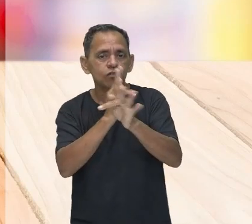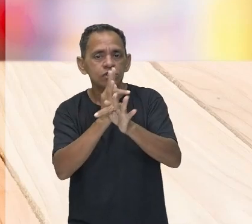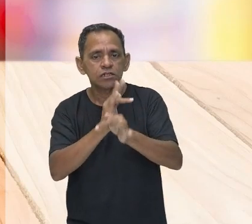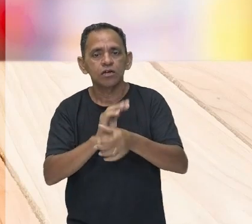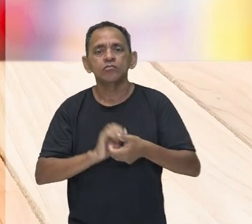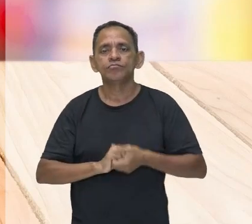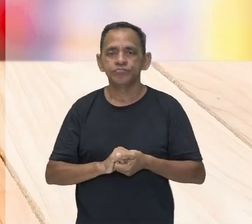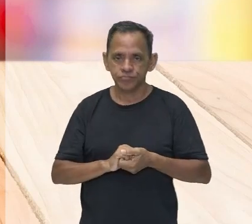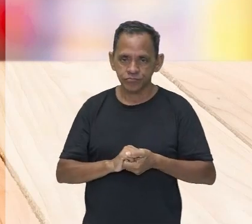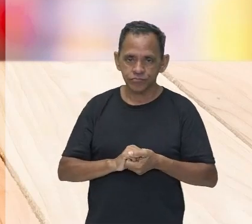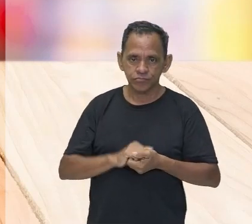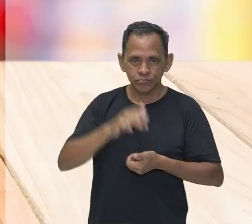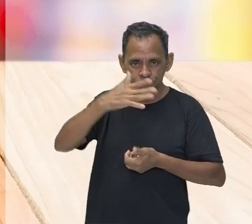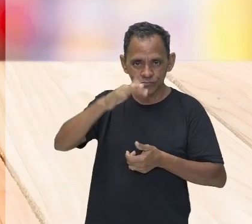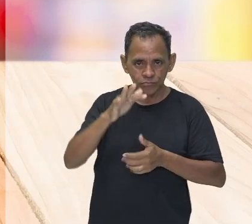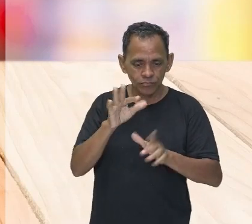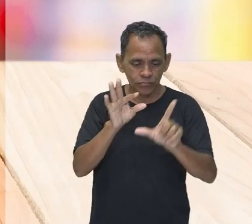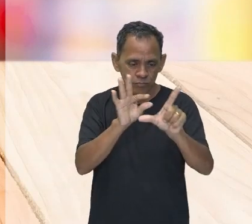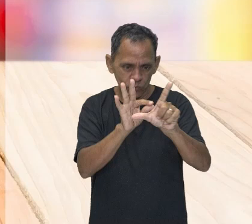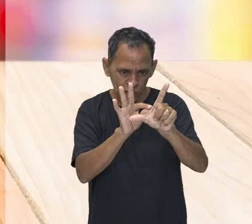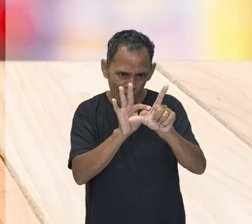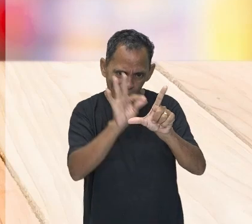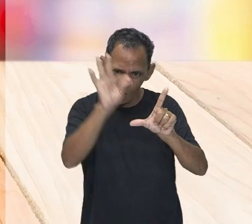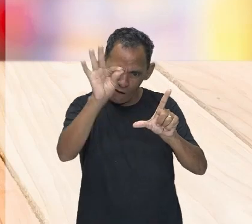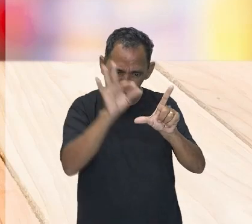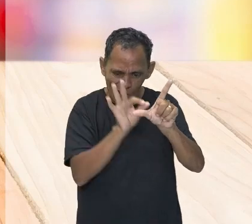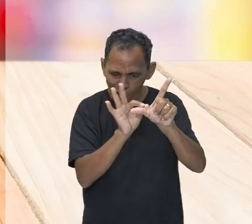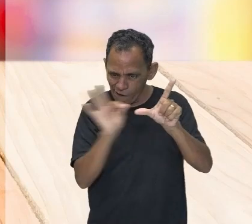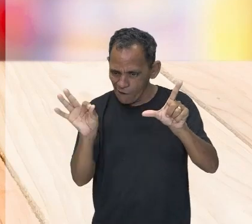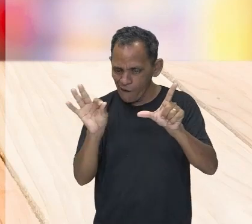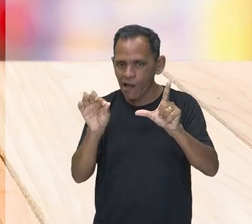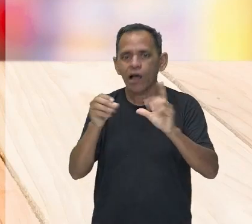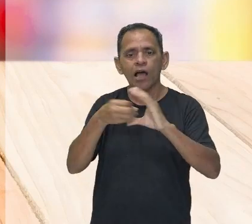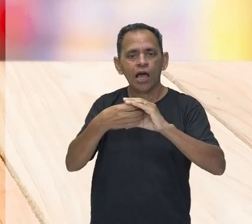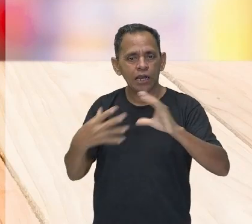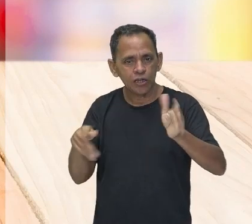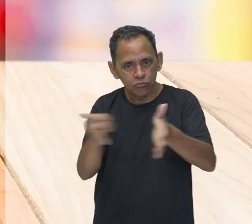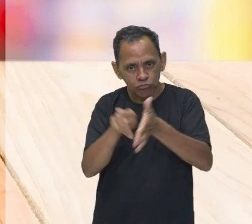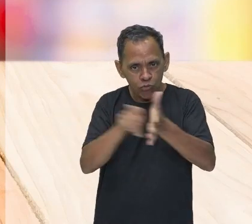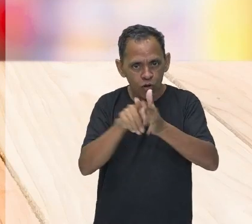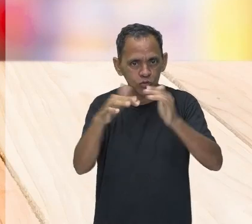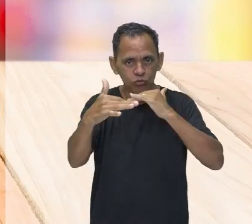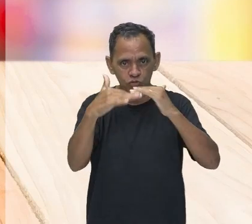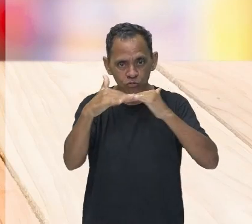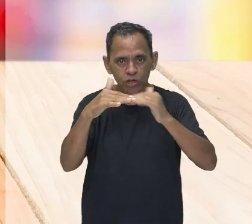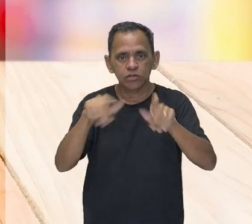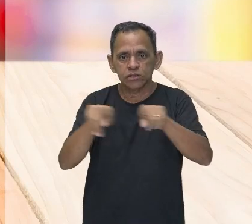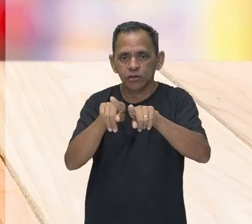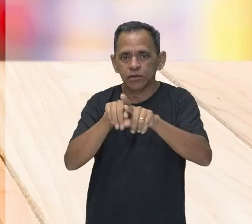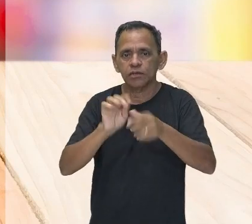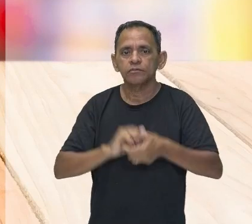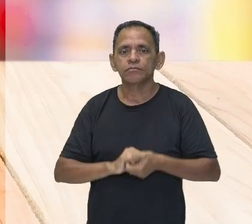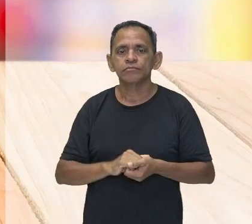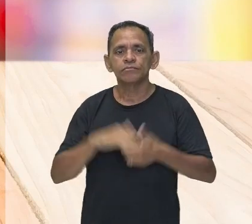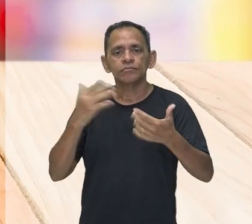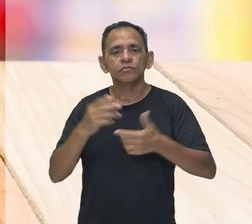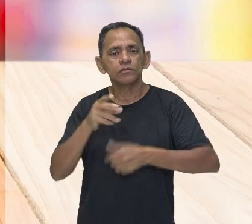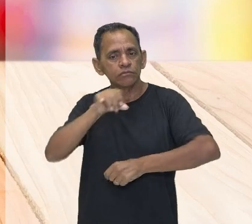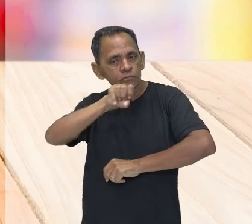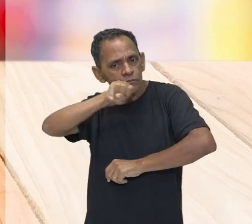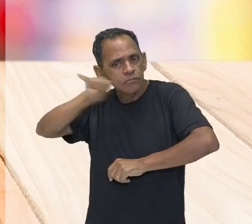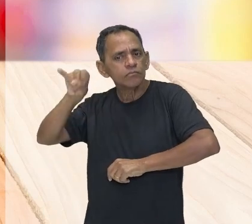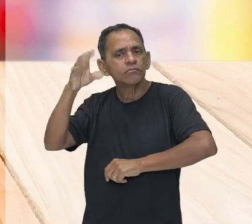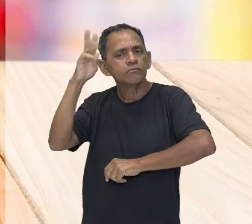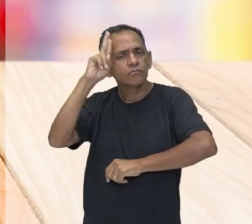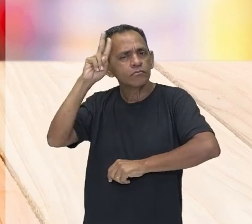que é justamente a característica do movimento, né? Isto, muito bem. Logo, quando eu lembro de